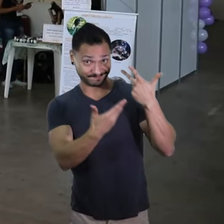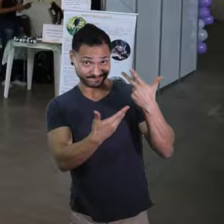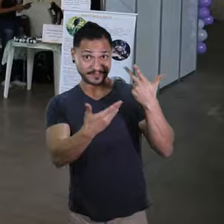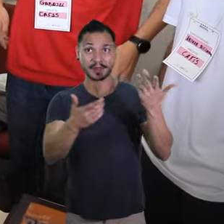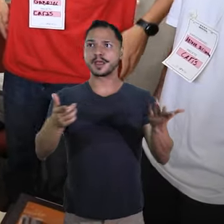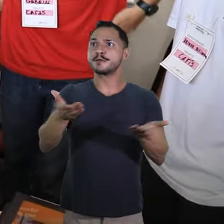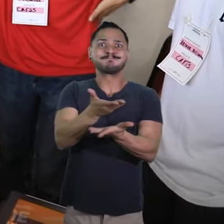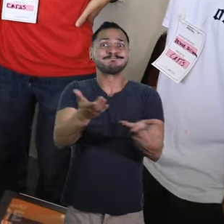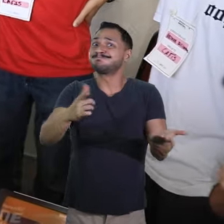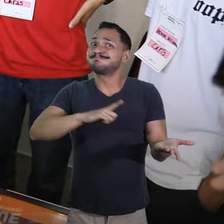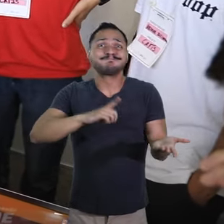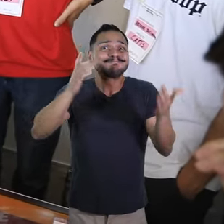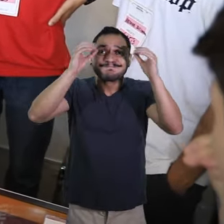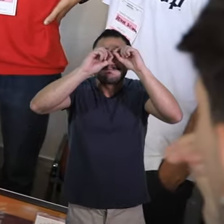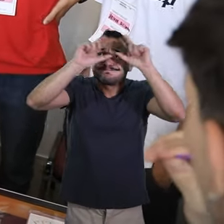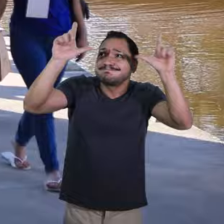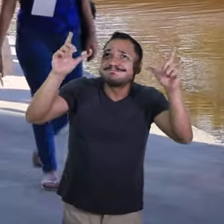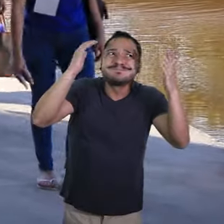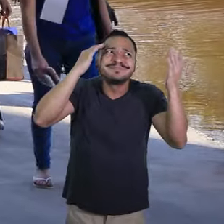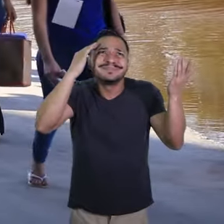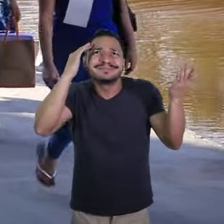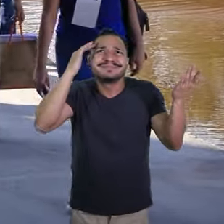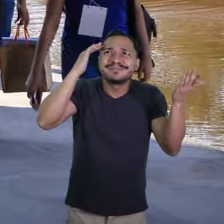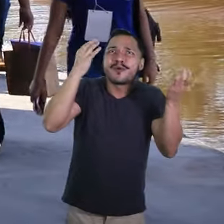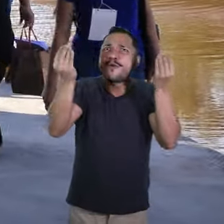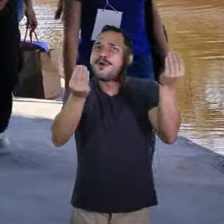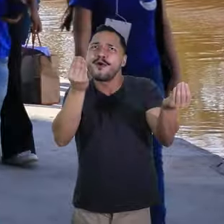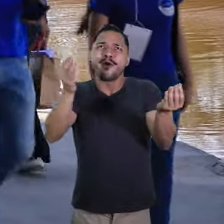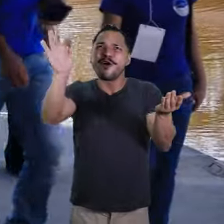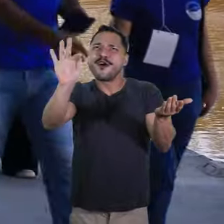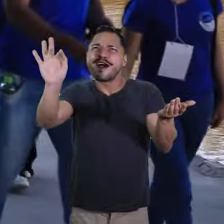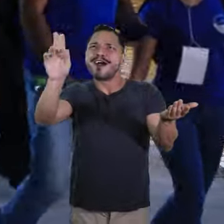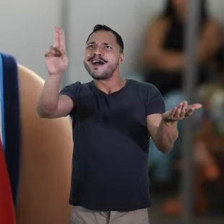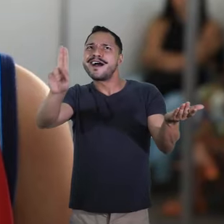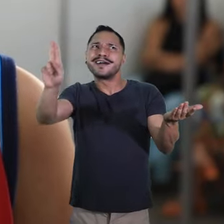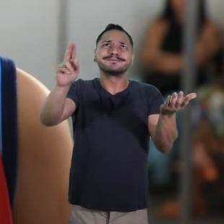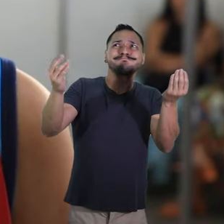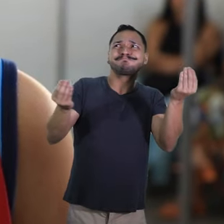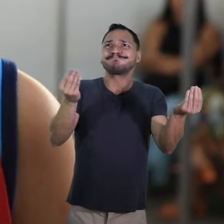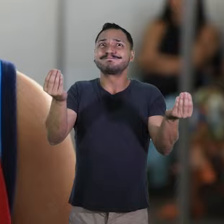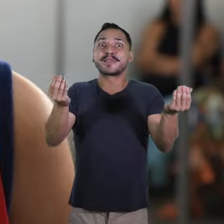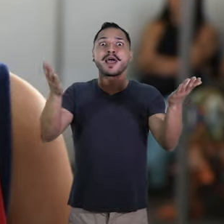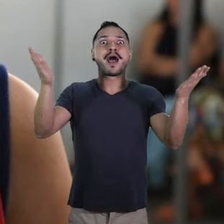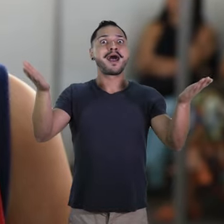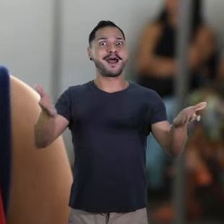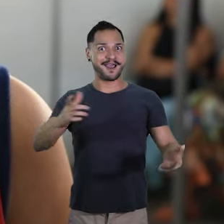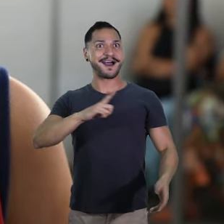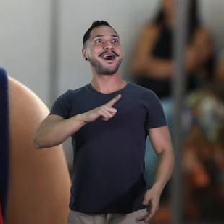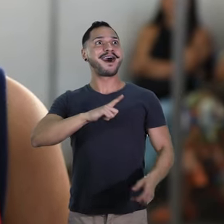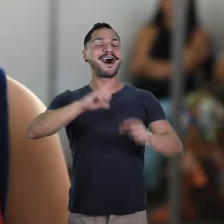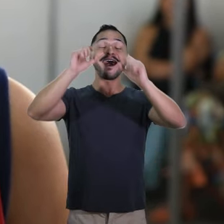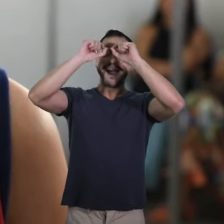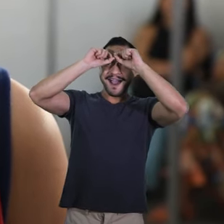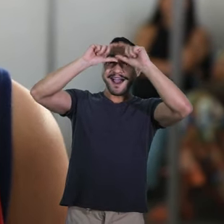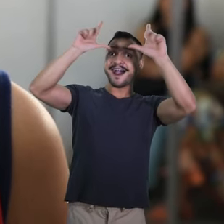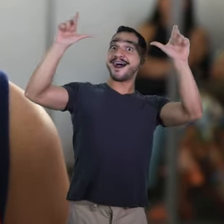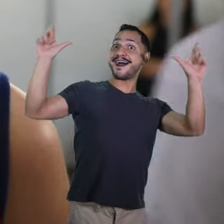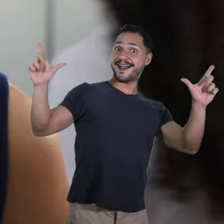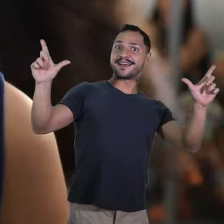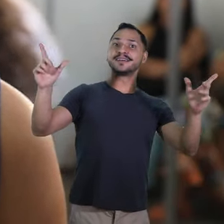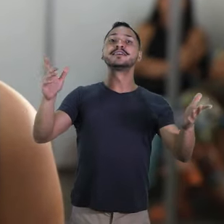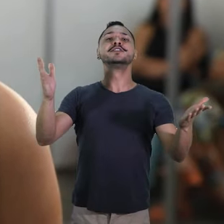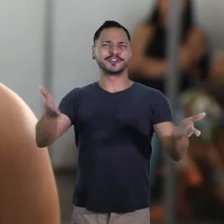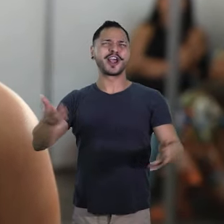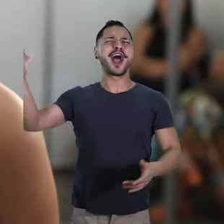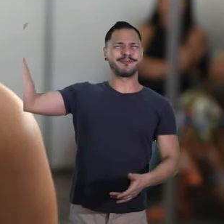é a Universidade Federal de Viçosa. A gente não tinha uma noção de muito como é uma faculdade, uma universidade, e agora a